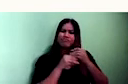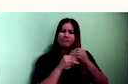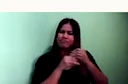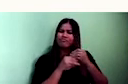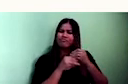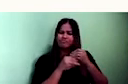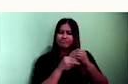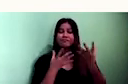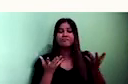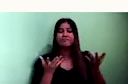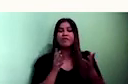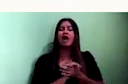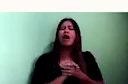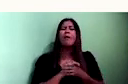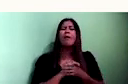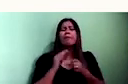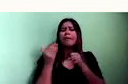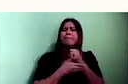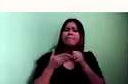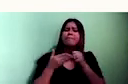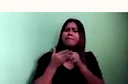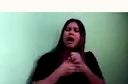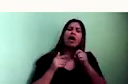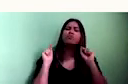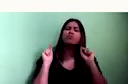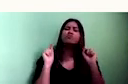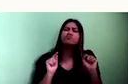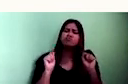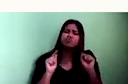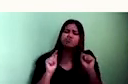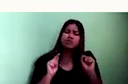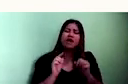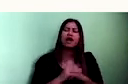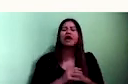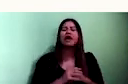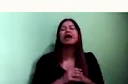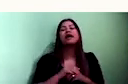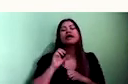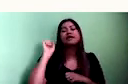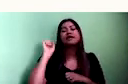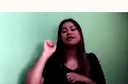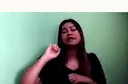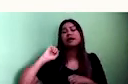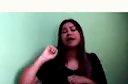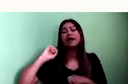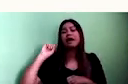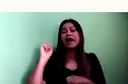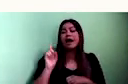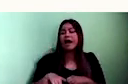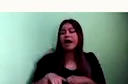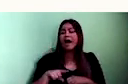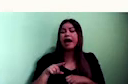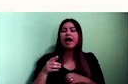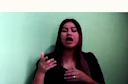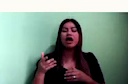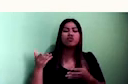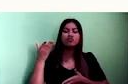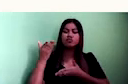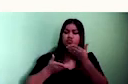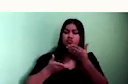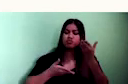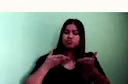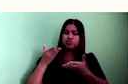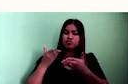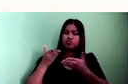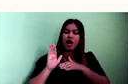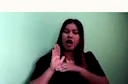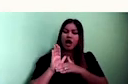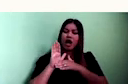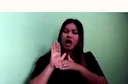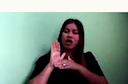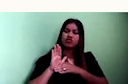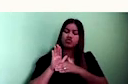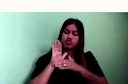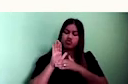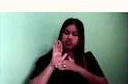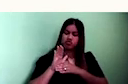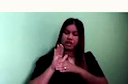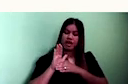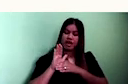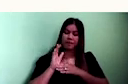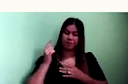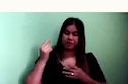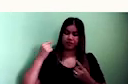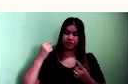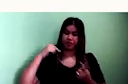fundamentos, né? São sempre tratamentos que buscam recuperar, através dos estímulos que são feitos no